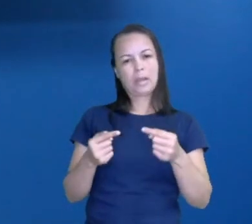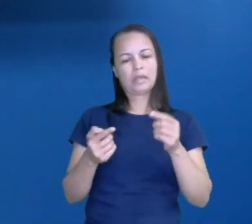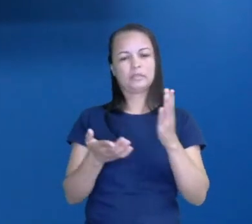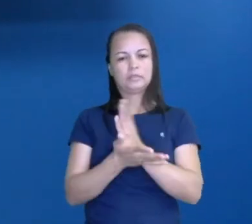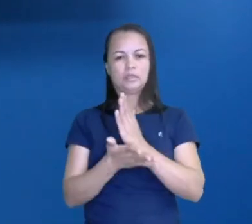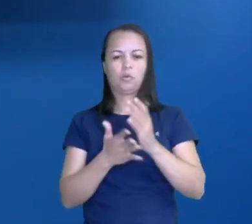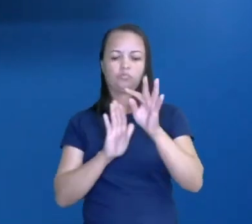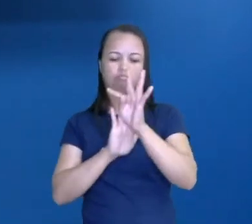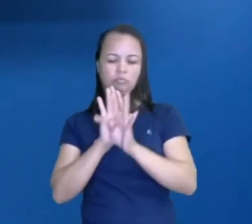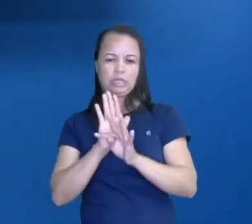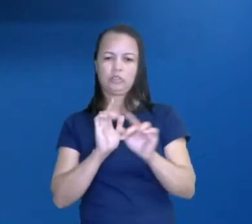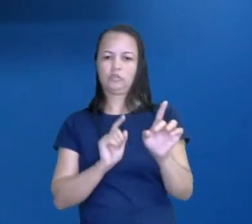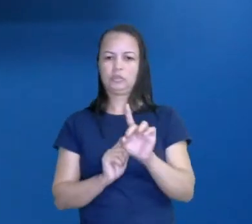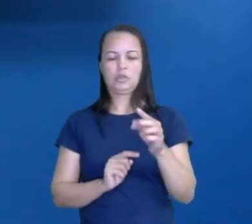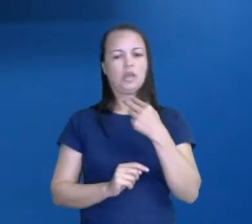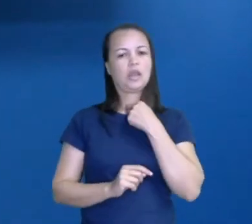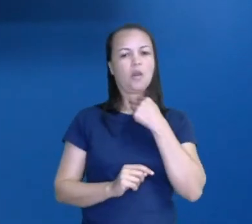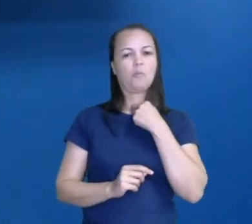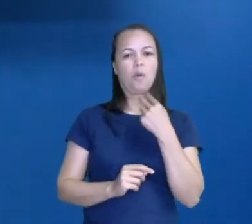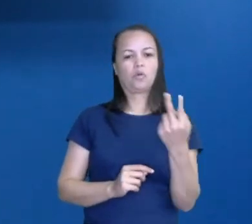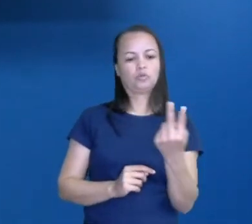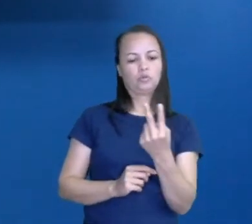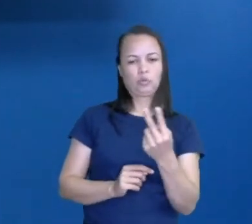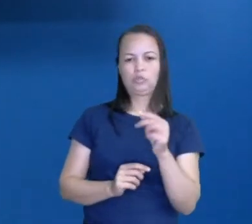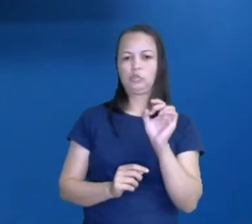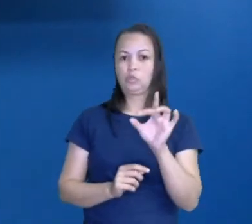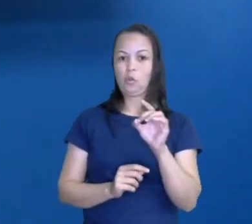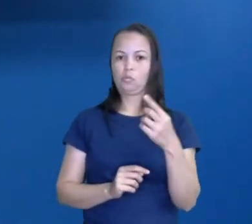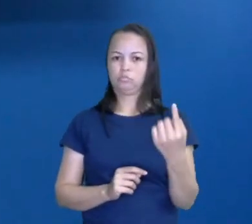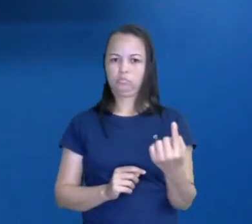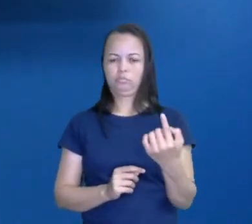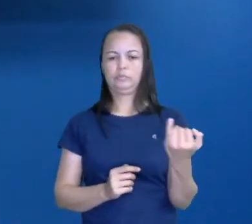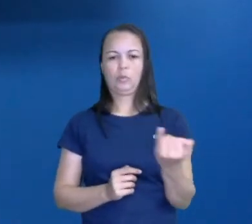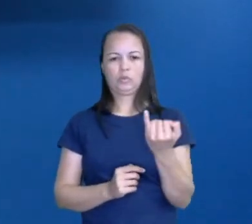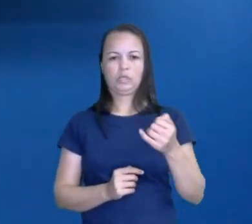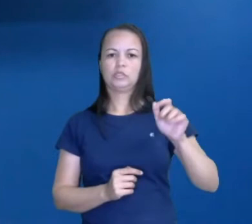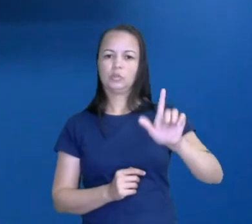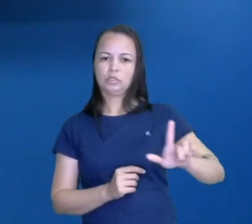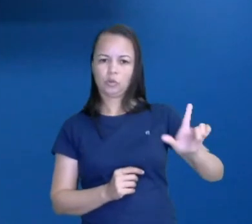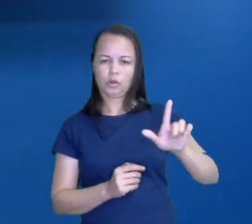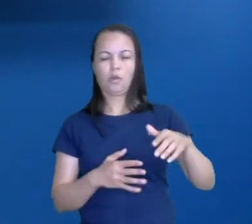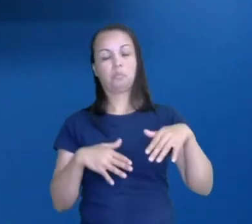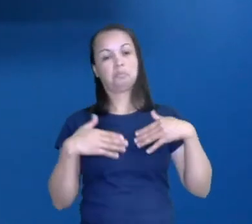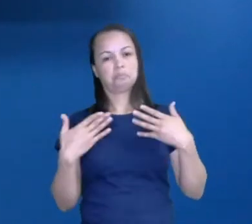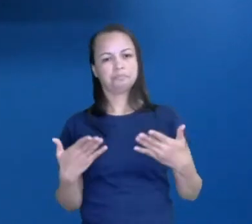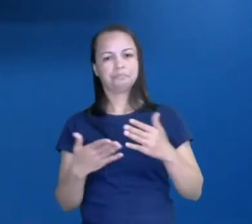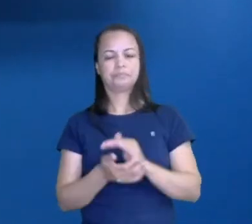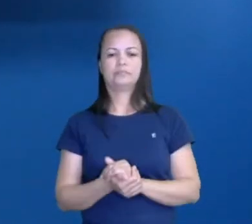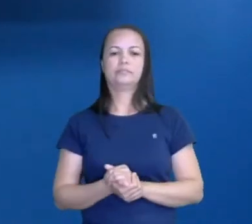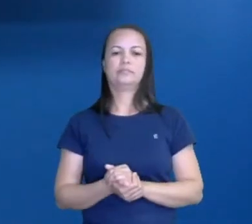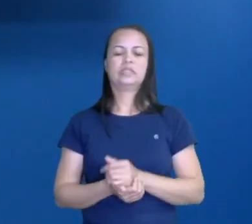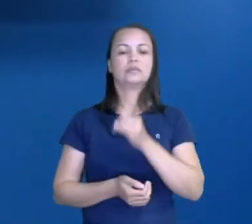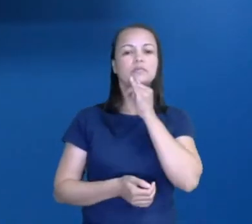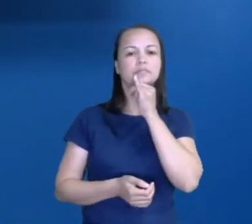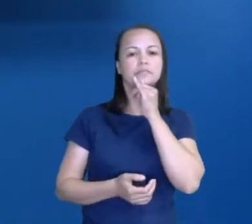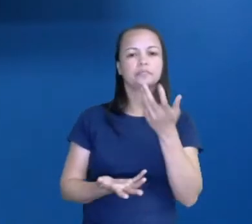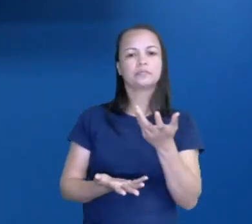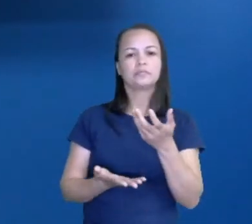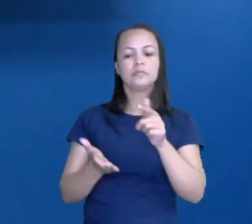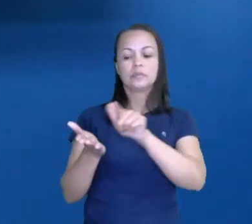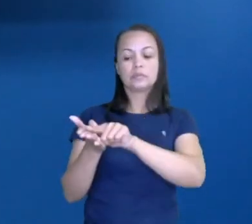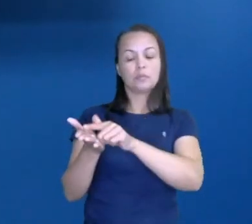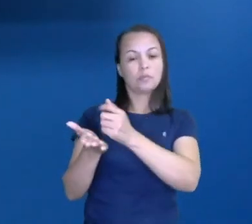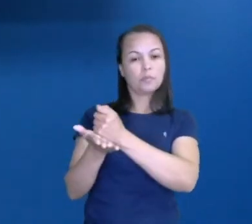texto, não, a gente não pode utilizar, certo? Quais são eles? Estou dando exemplo de dois. Bula